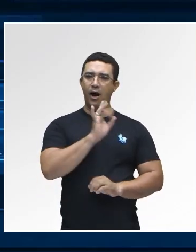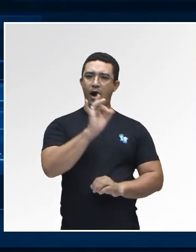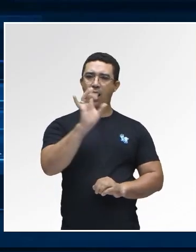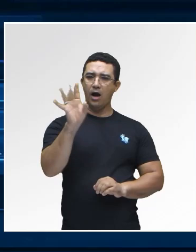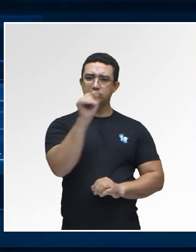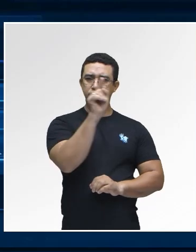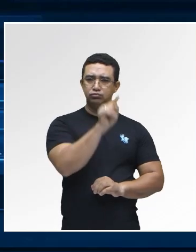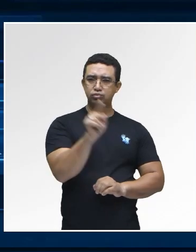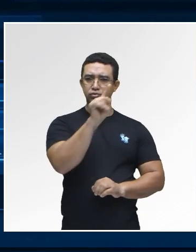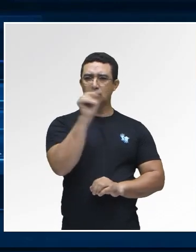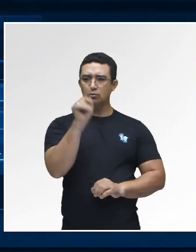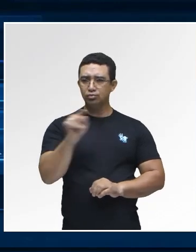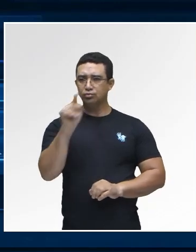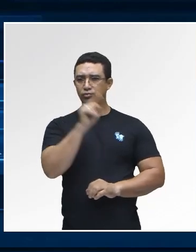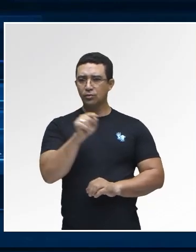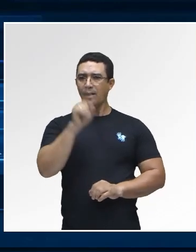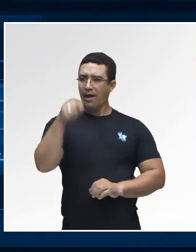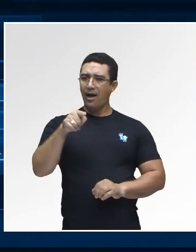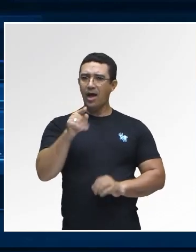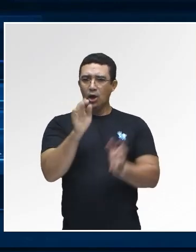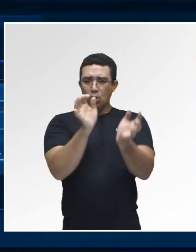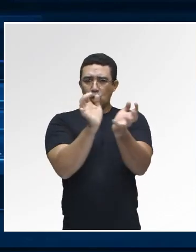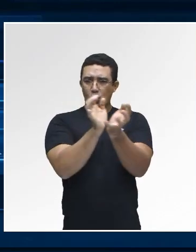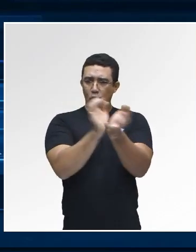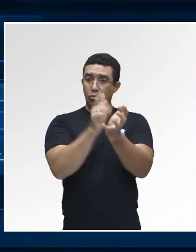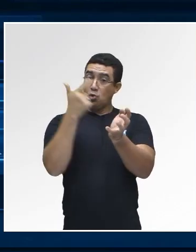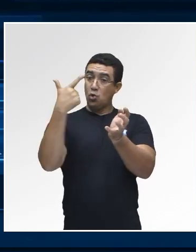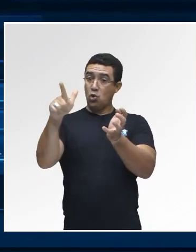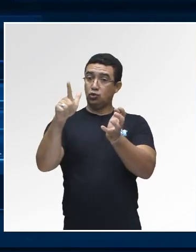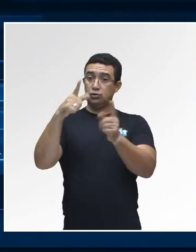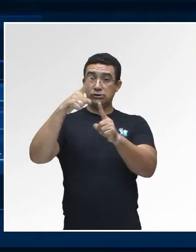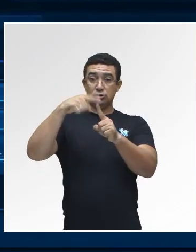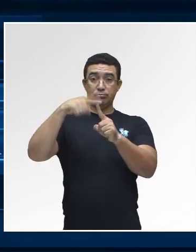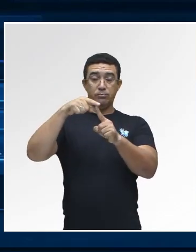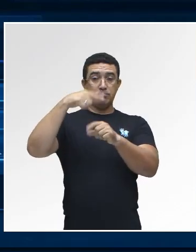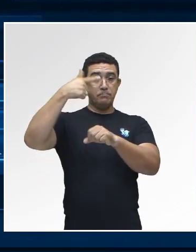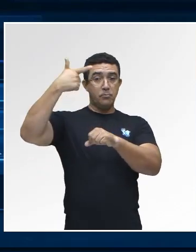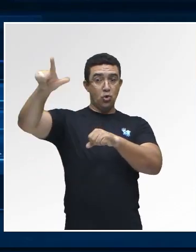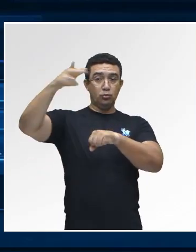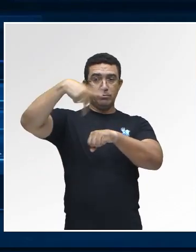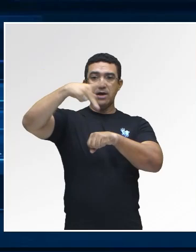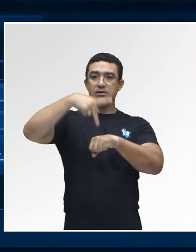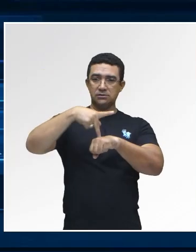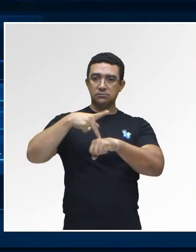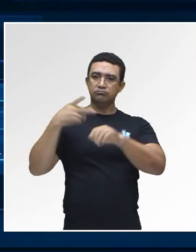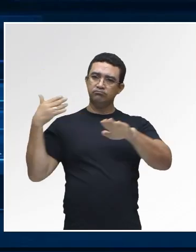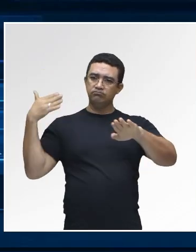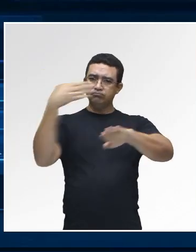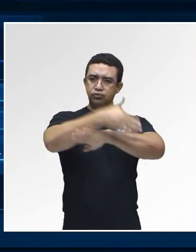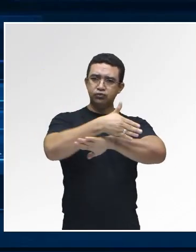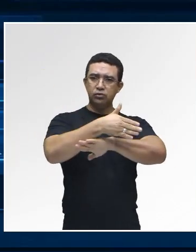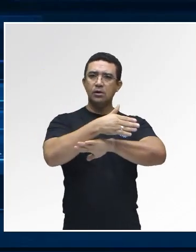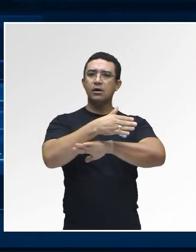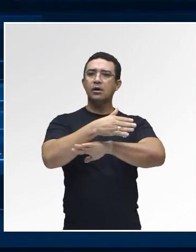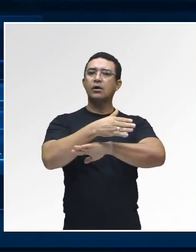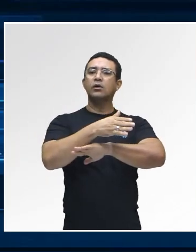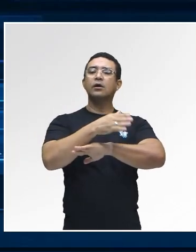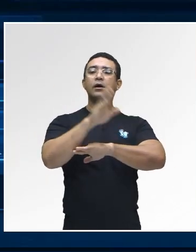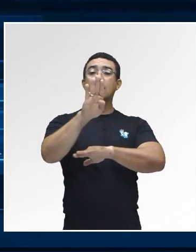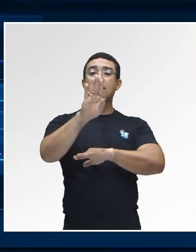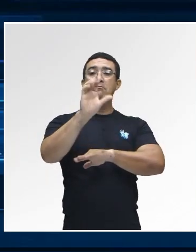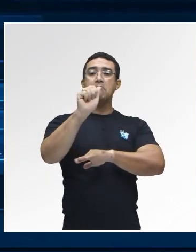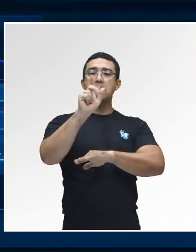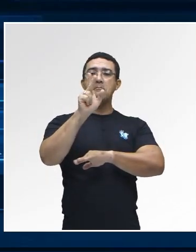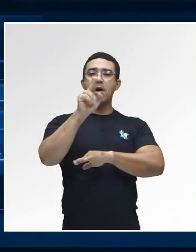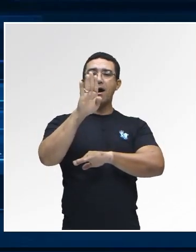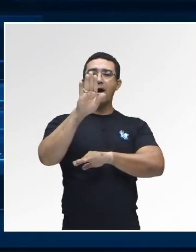como vocês podem ver, como eu falei para vocês, o Império Romano do Oriente. Porque quem os bárbaros